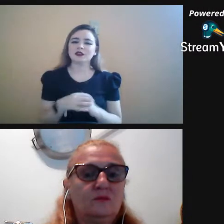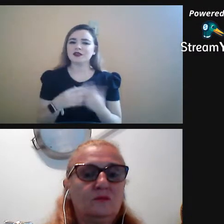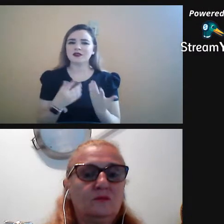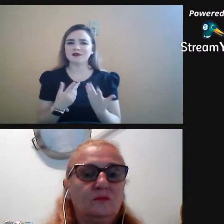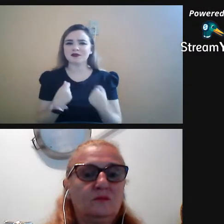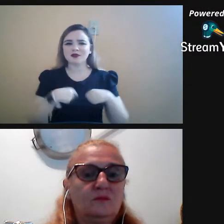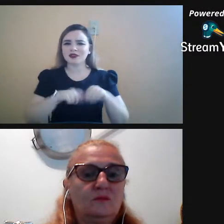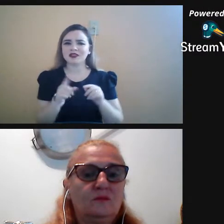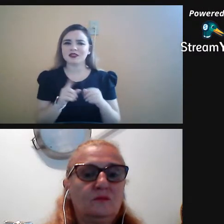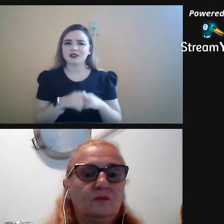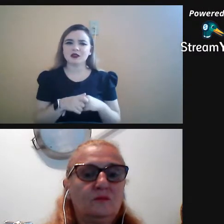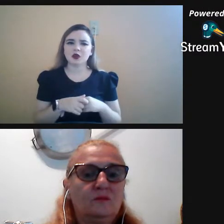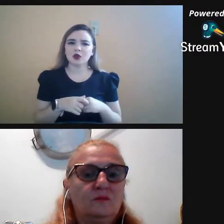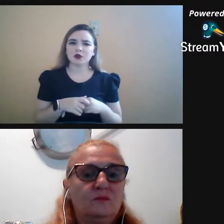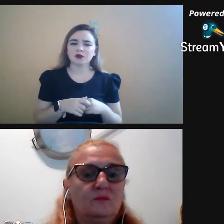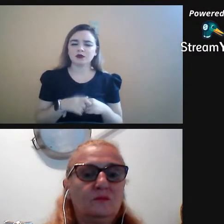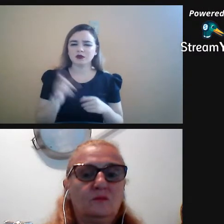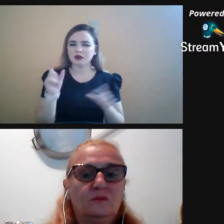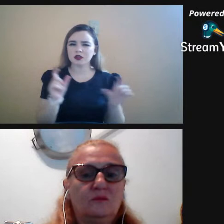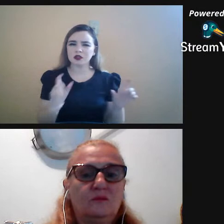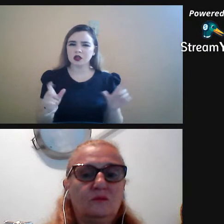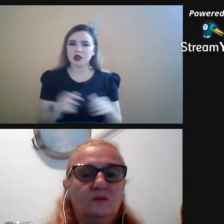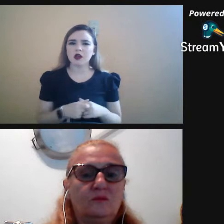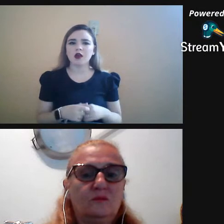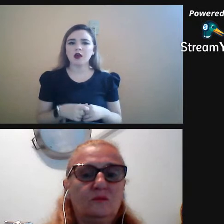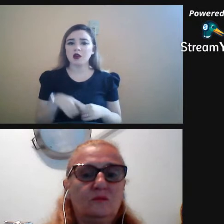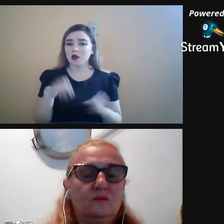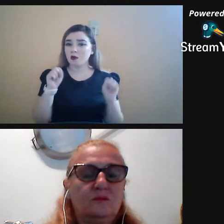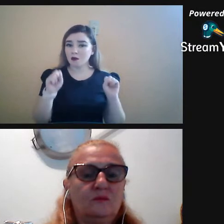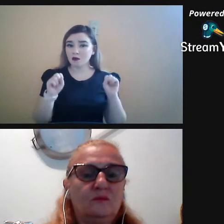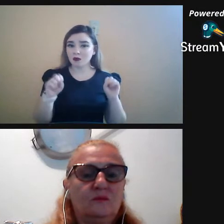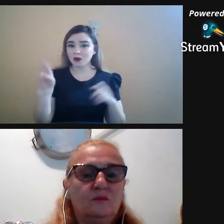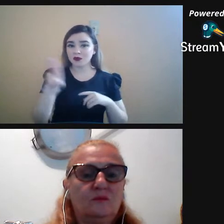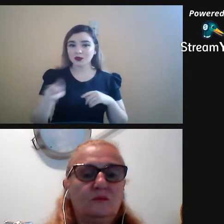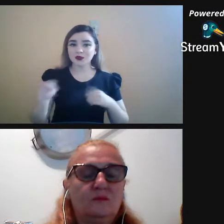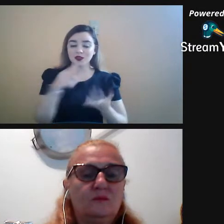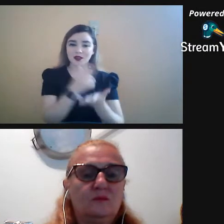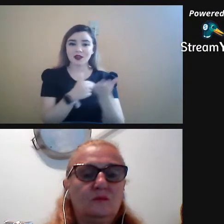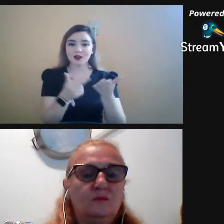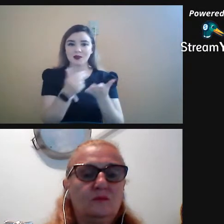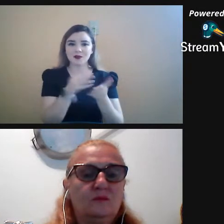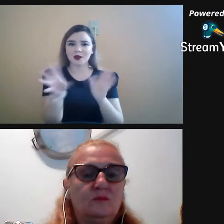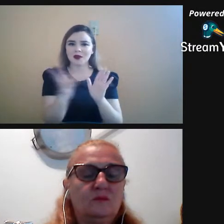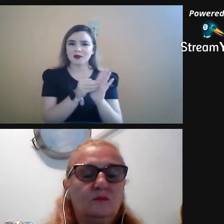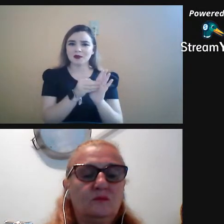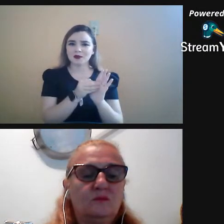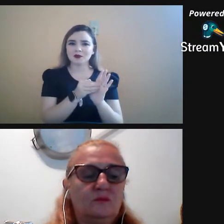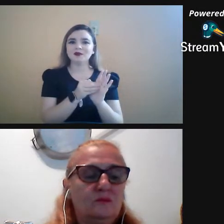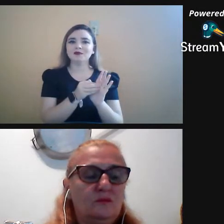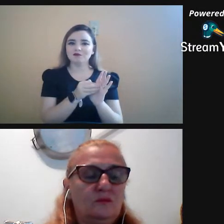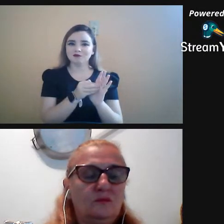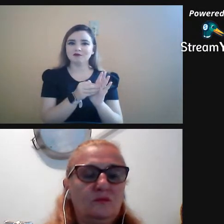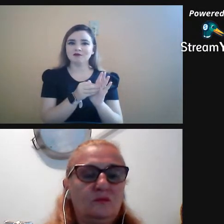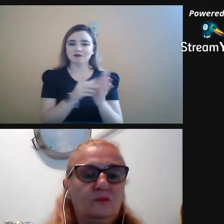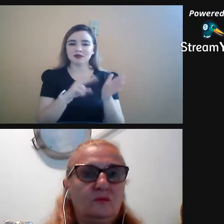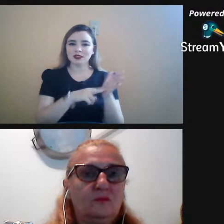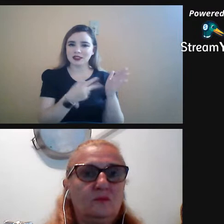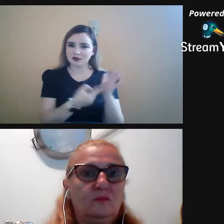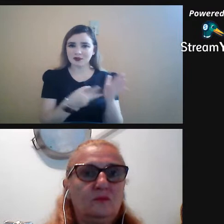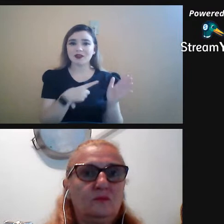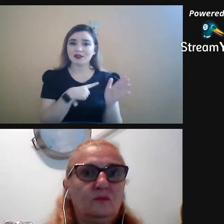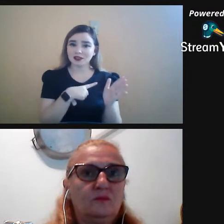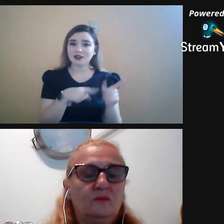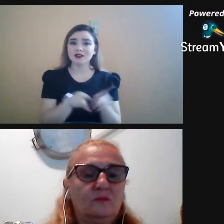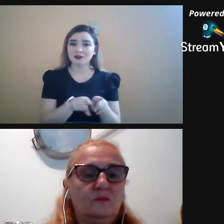não necessariamente utilizar palavras, mas assim, você pode utilizar imagem para trazer esse debate também, né?